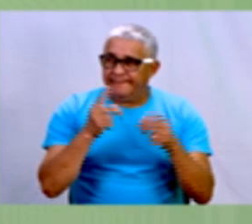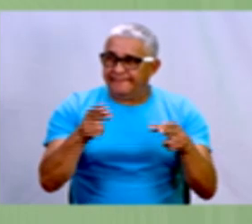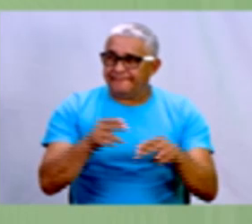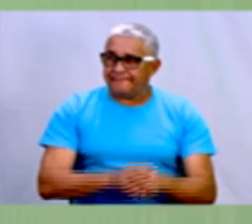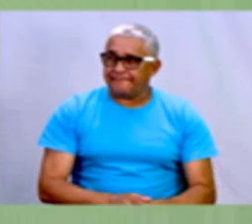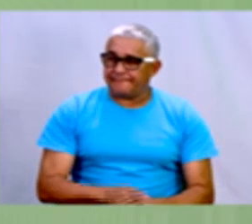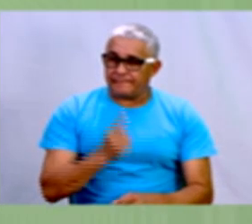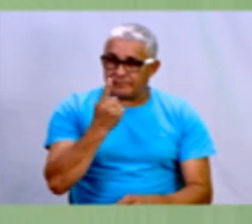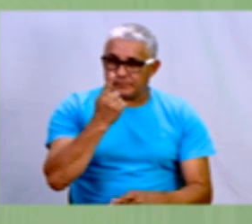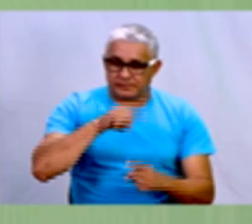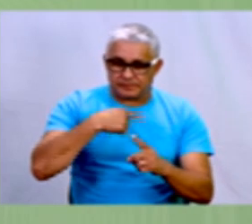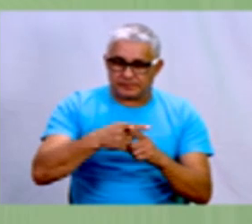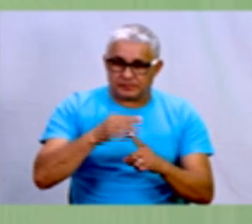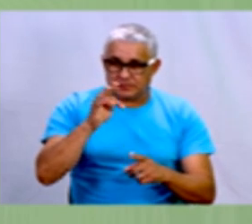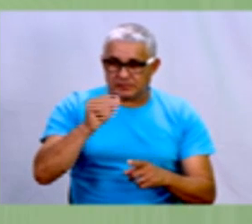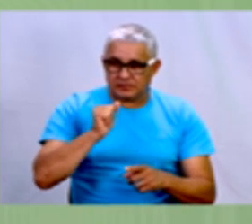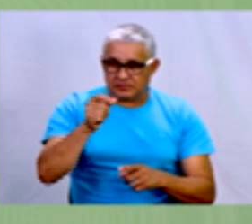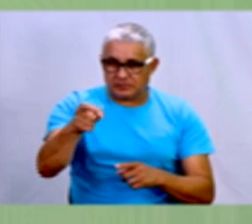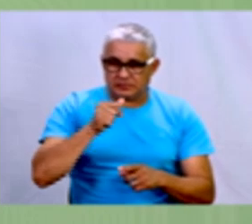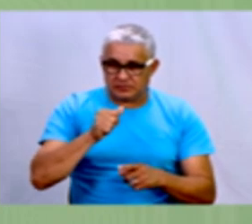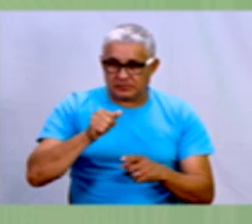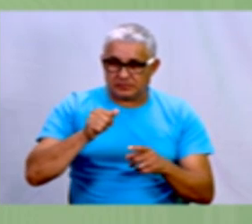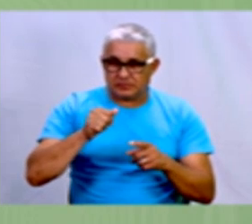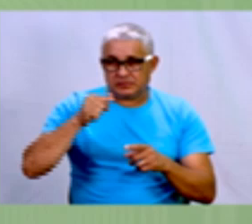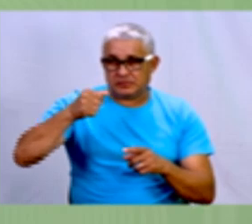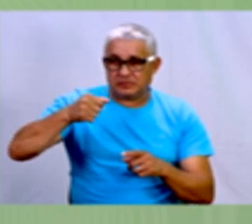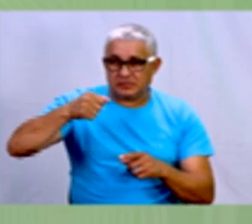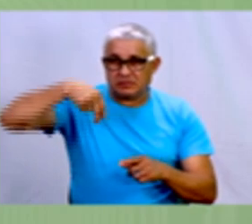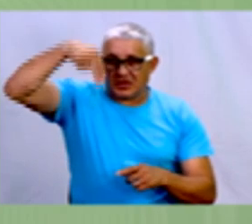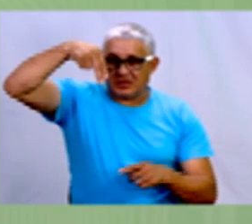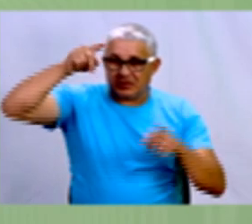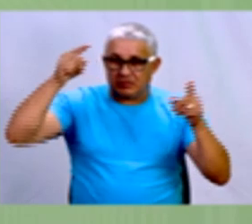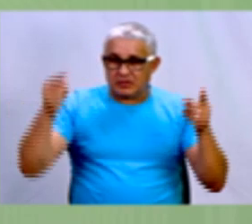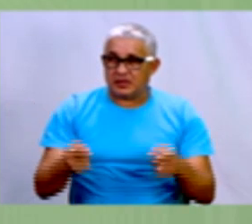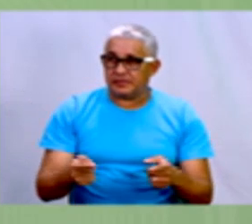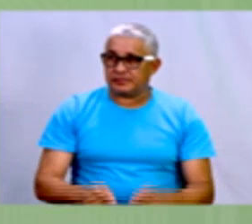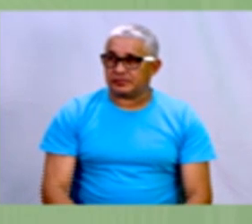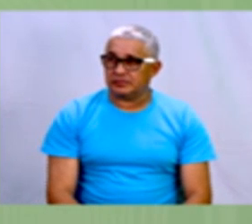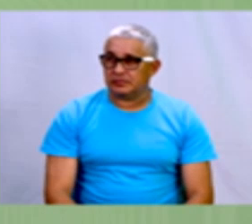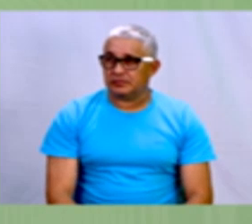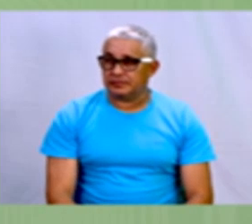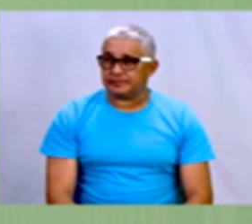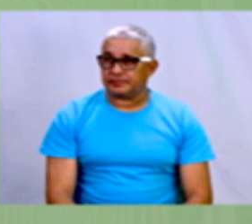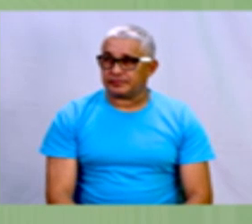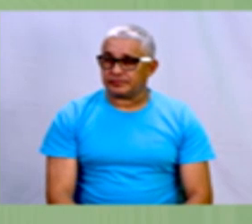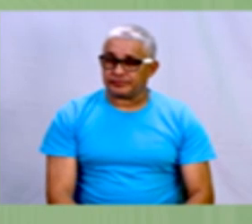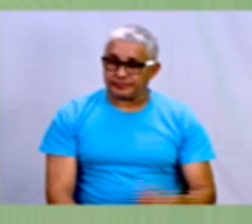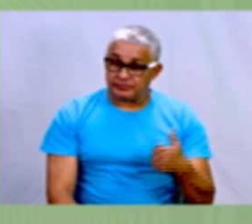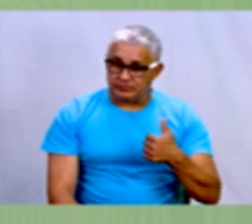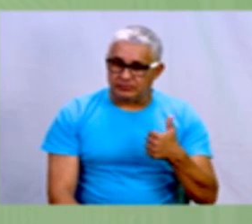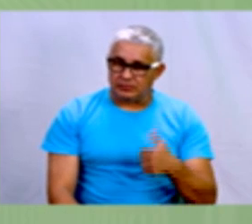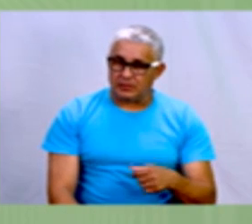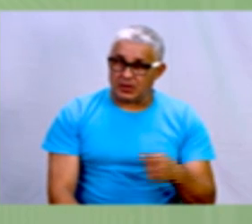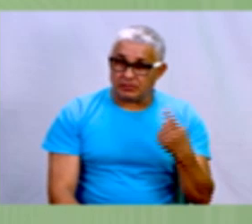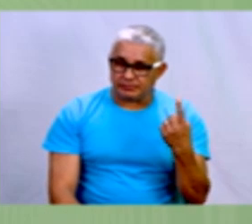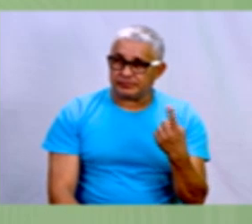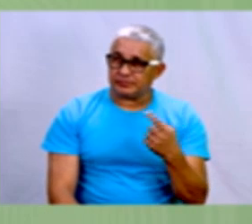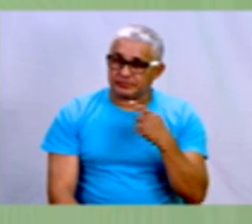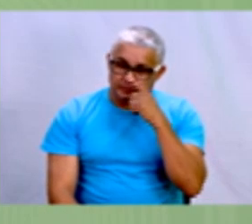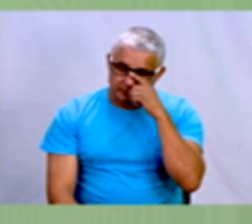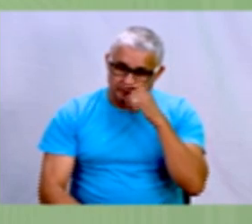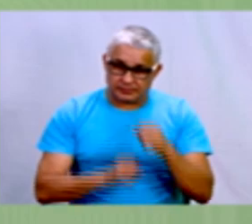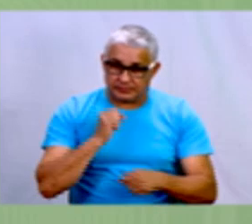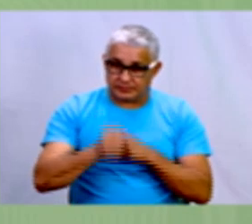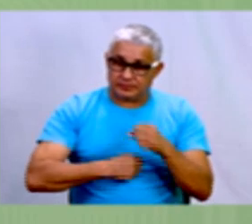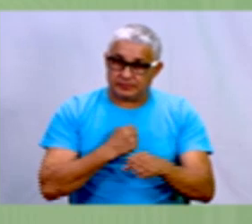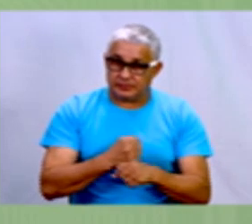1 mais taxa elevado a N. 1 mais taxa, a taxa é 10%, elevado a N nesse primeiro momento, que é 1, no primeiro ano. E a